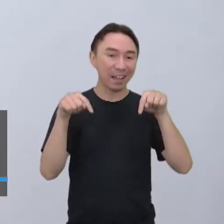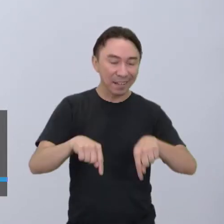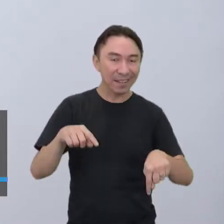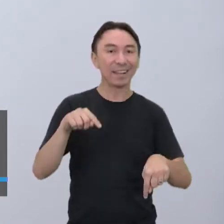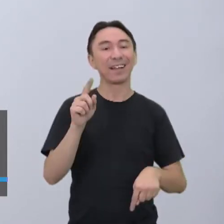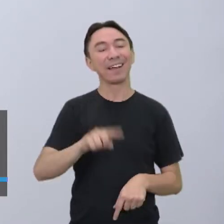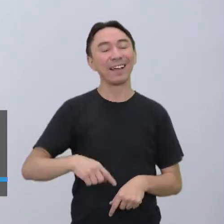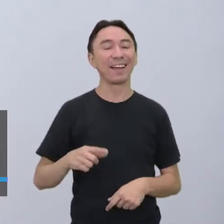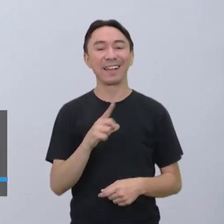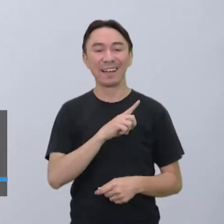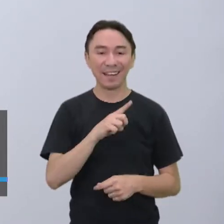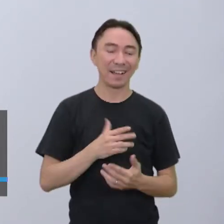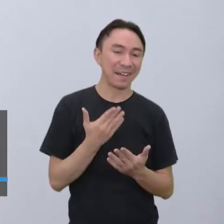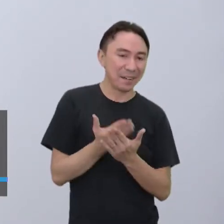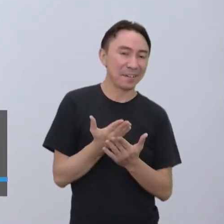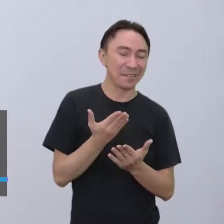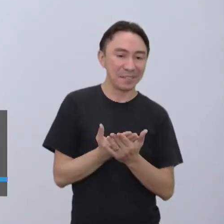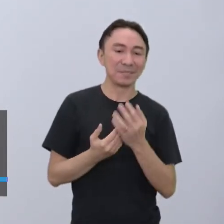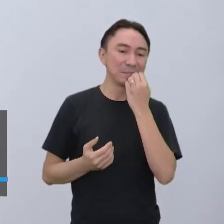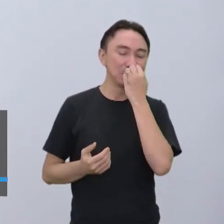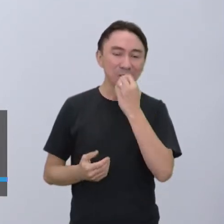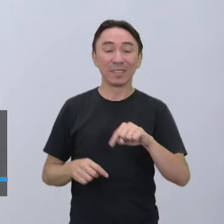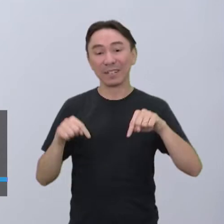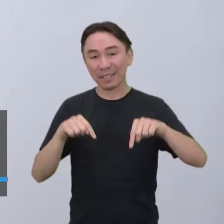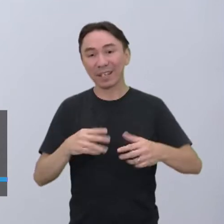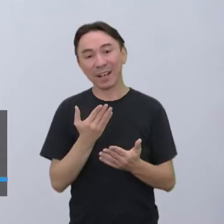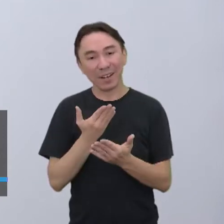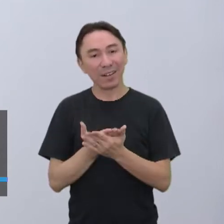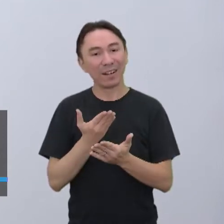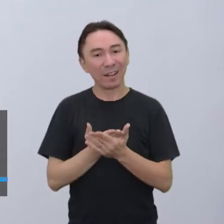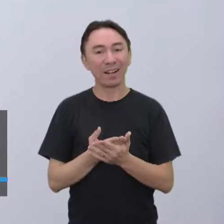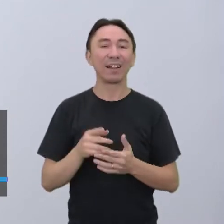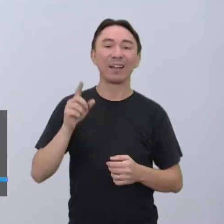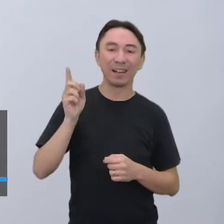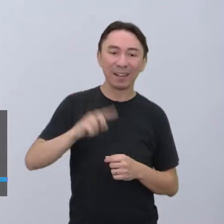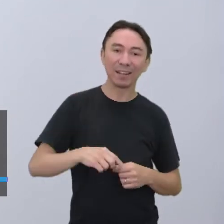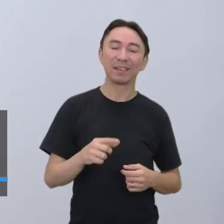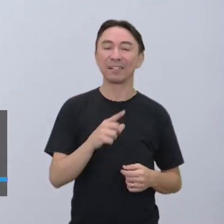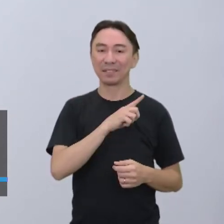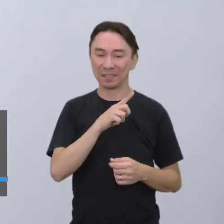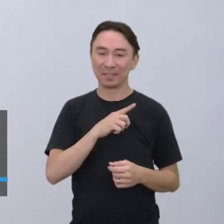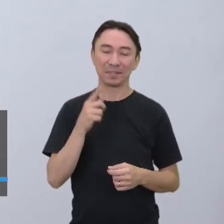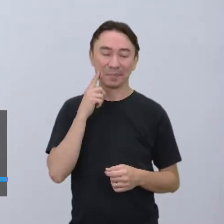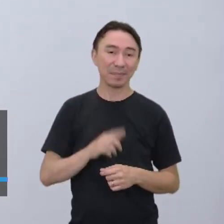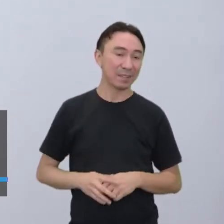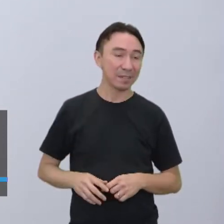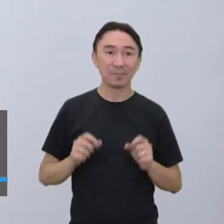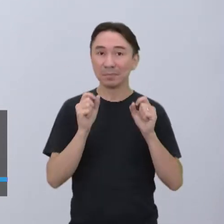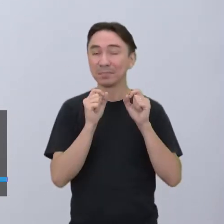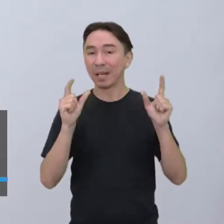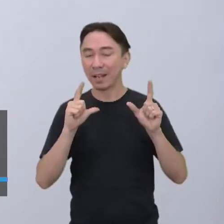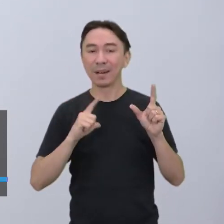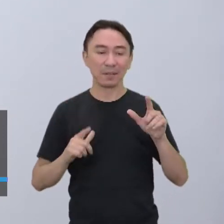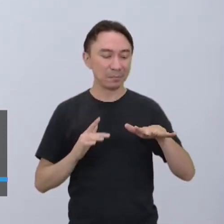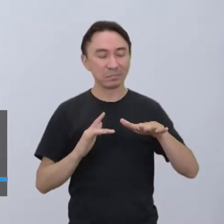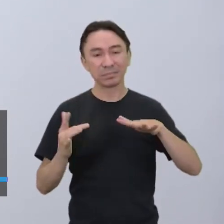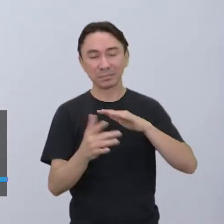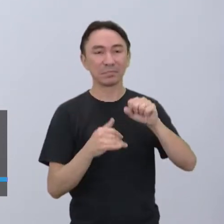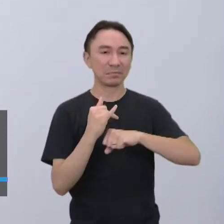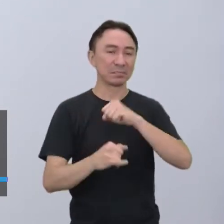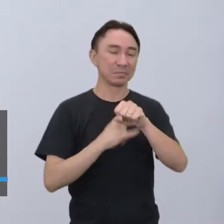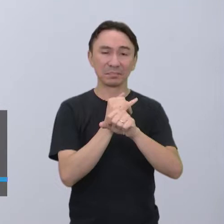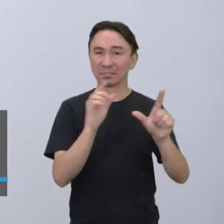uma conclusão, a cerejinha do bolo do Se Liga na Mídia. Porque hoje é a finalização de